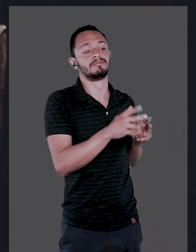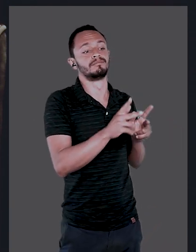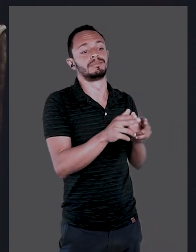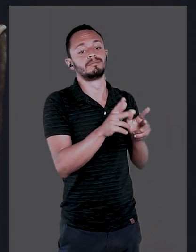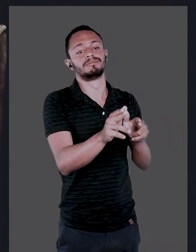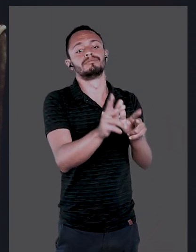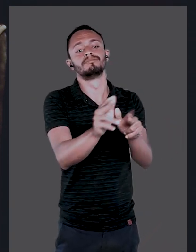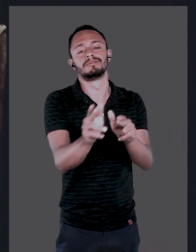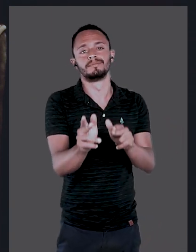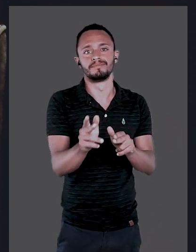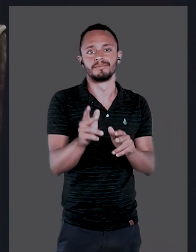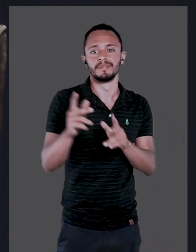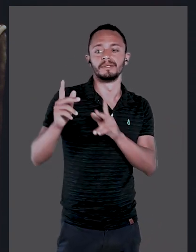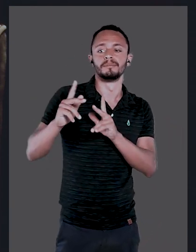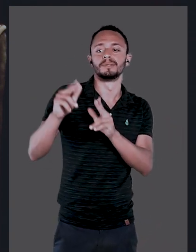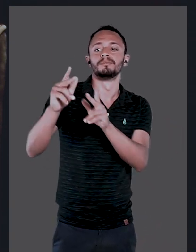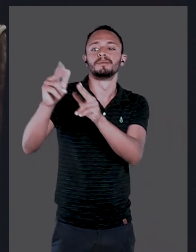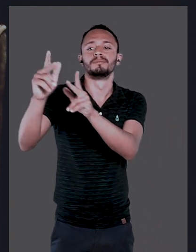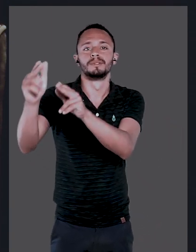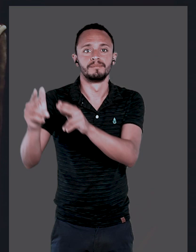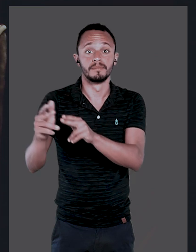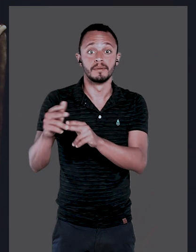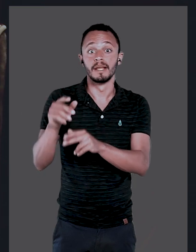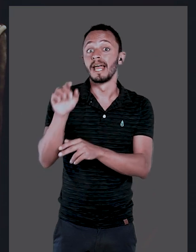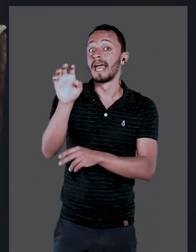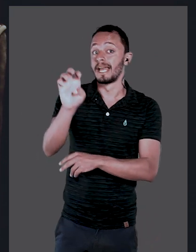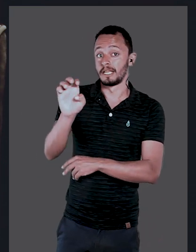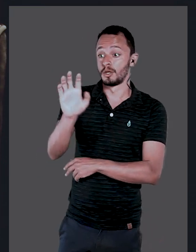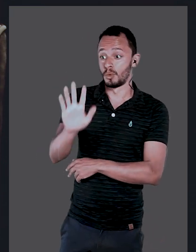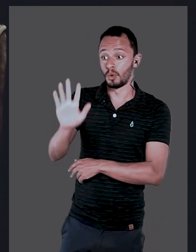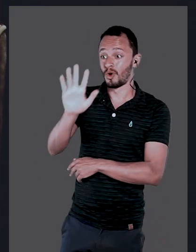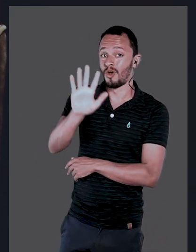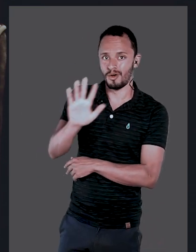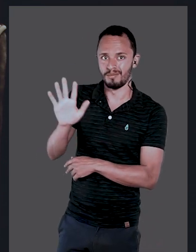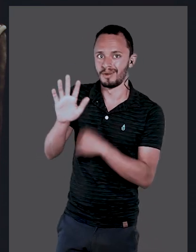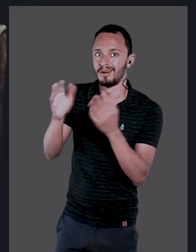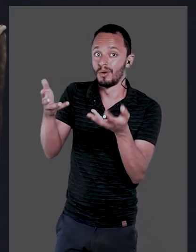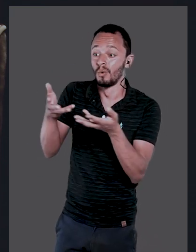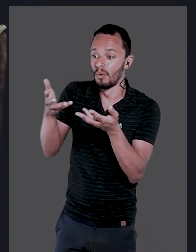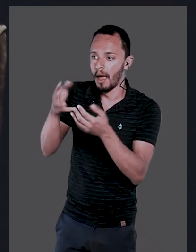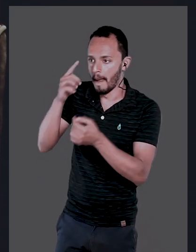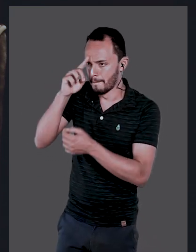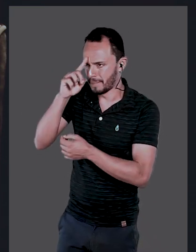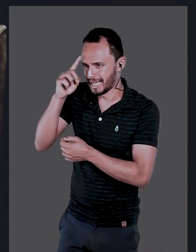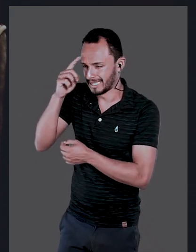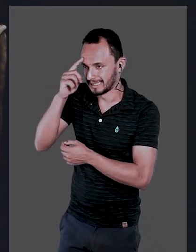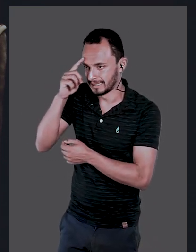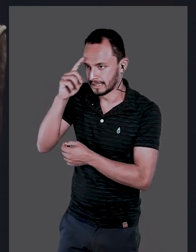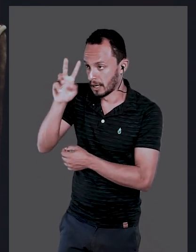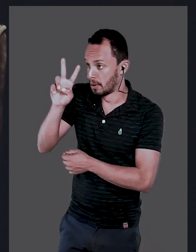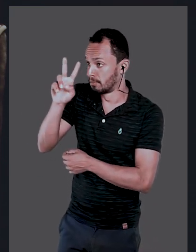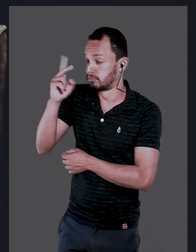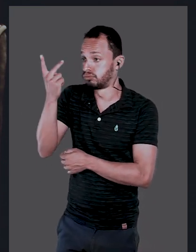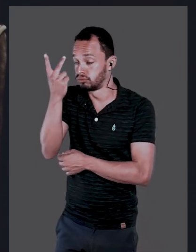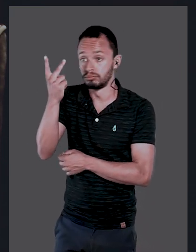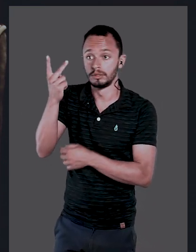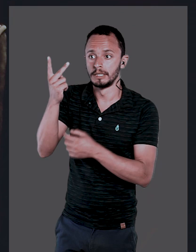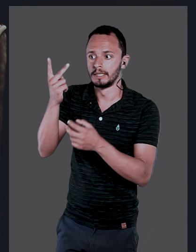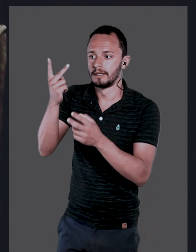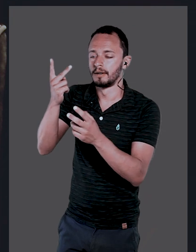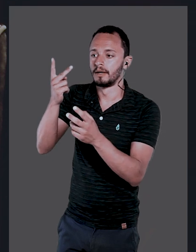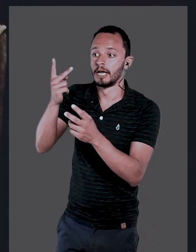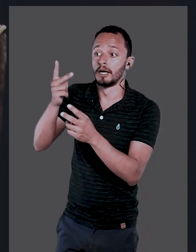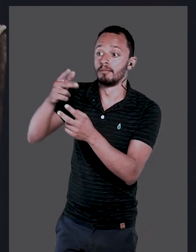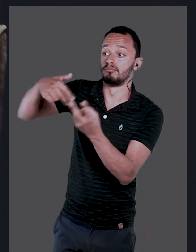tempo, mas também é preciso entender que enquanto a Europa hoje luta por outra coisa e pensa em outra